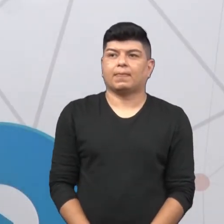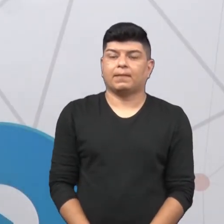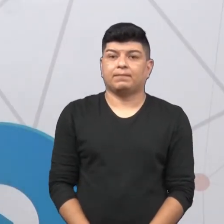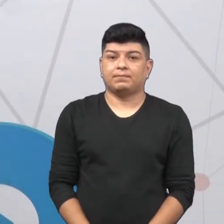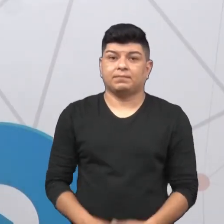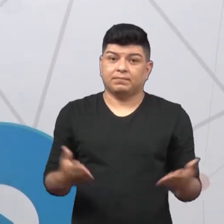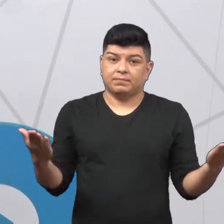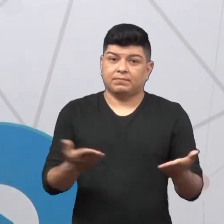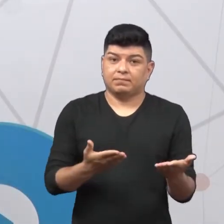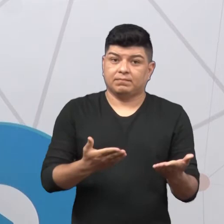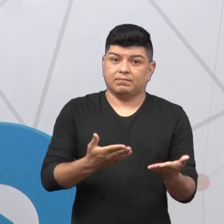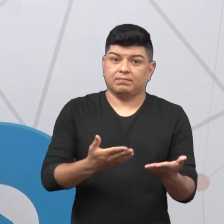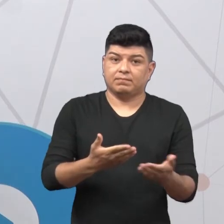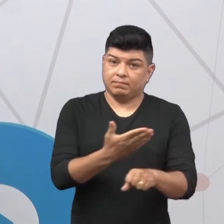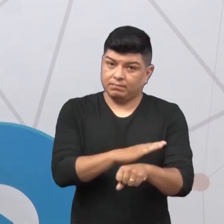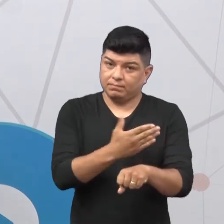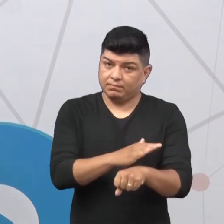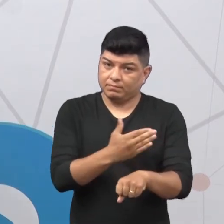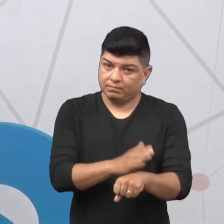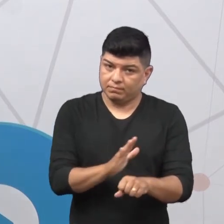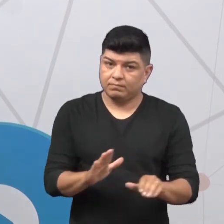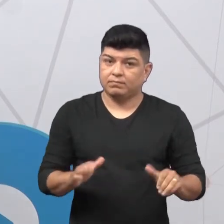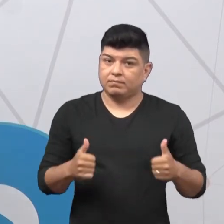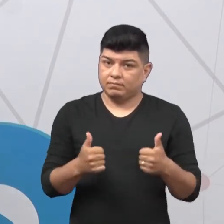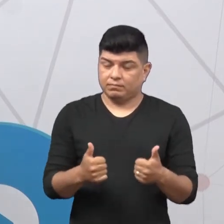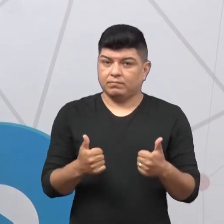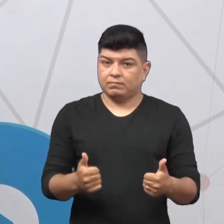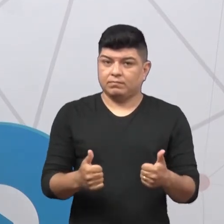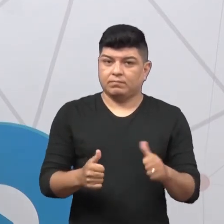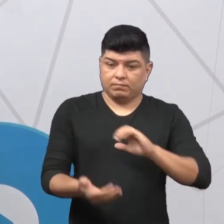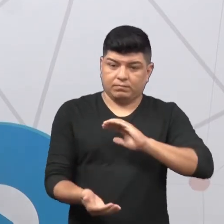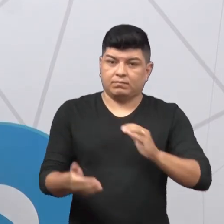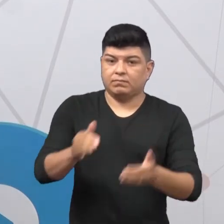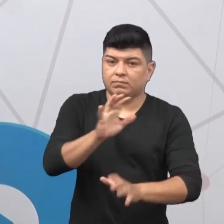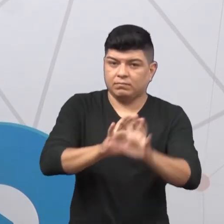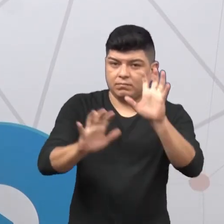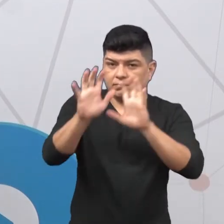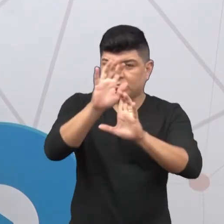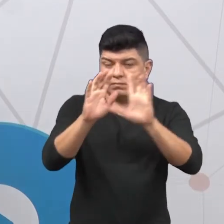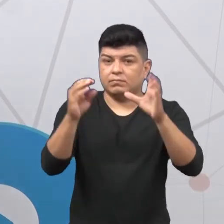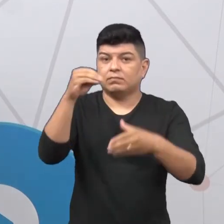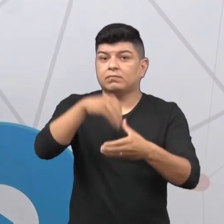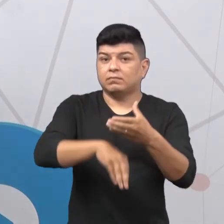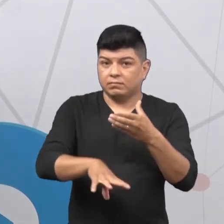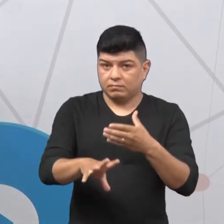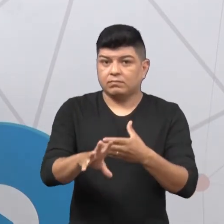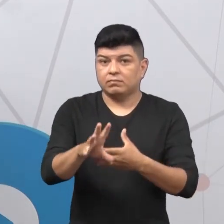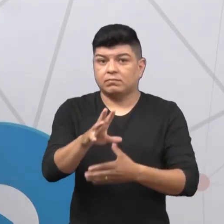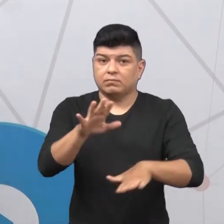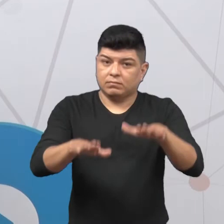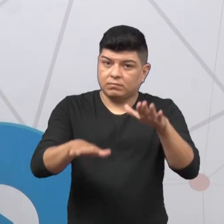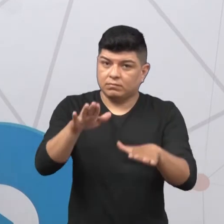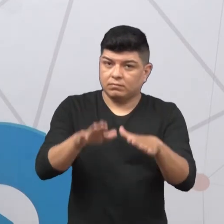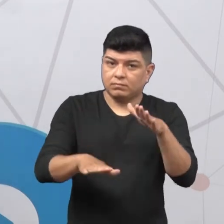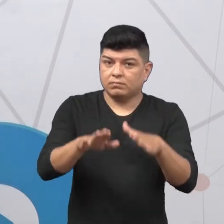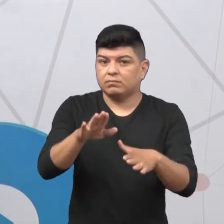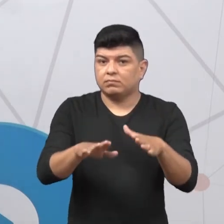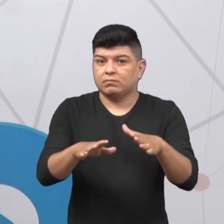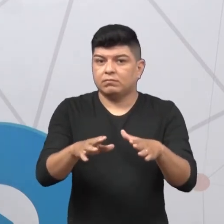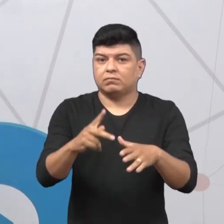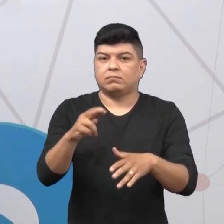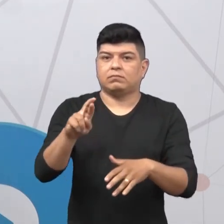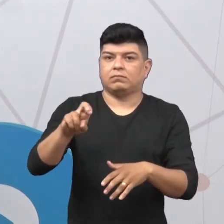Bom, vamos exercitar um pouquinho então aqui as transformações gasosas aqui dentro, né, das nossas variáveis de estado,